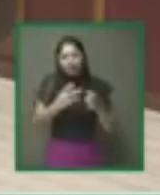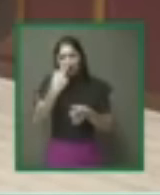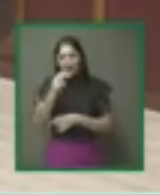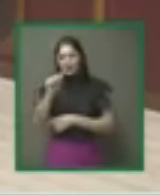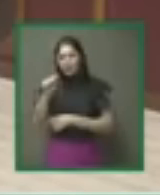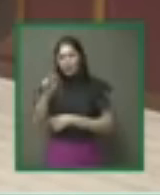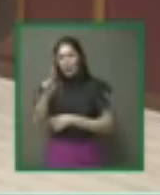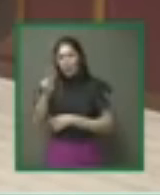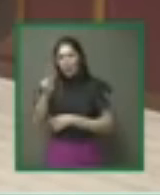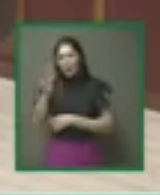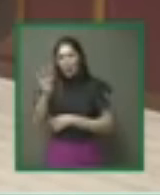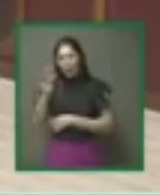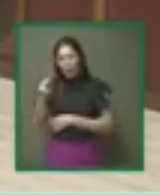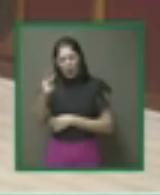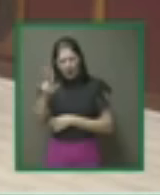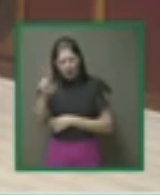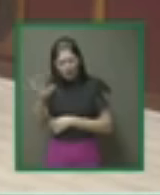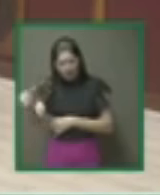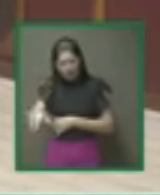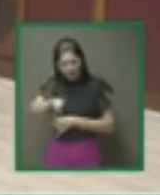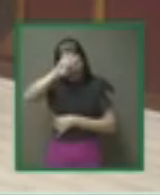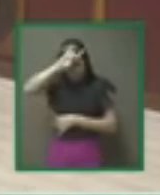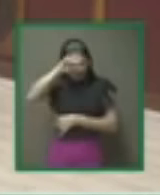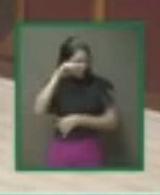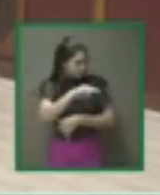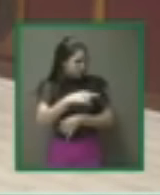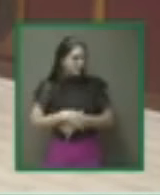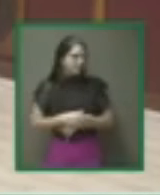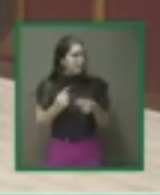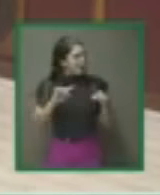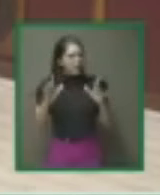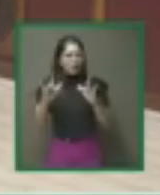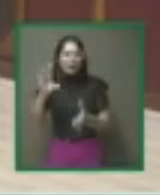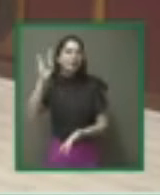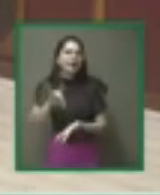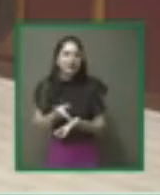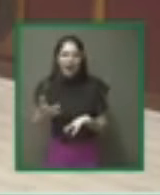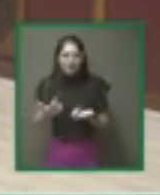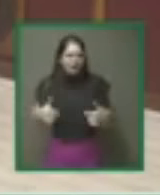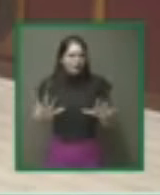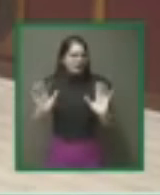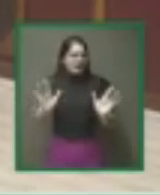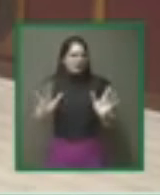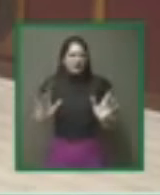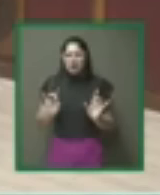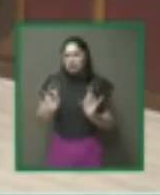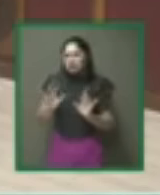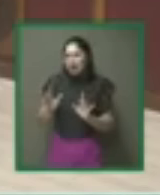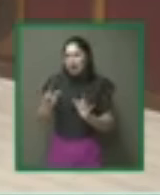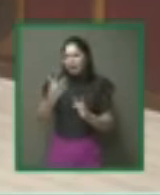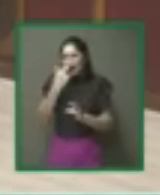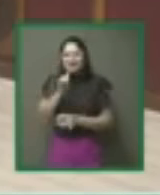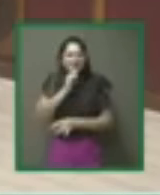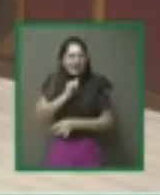te trai? Eu falei, o Arthur me trai? Mas eu não tenho nada sério com o Arthur. Como é que ele vai me trair se eu não tenho nada sério com ele? E aí